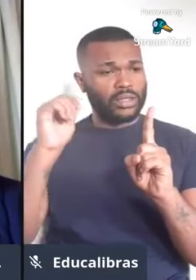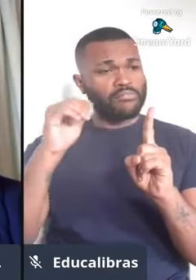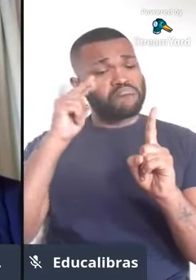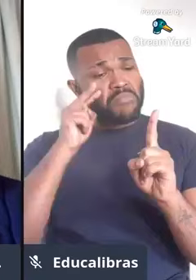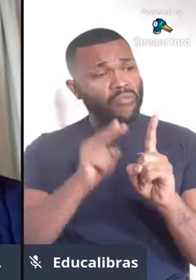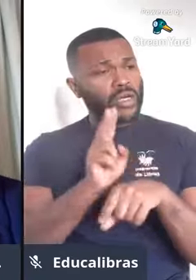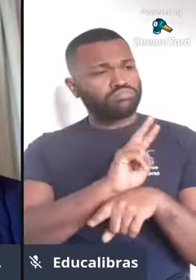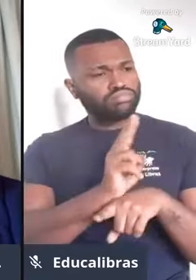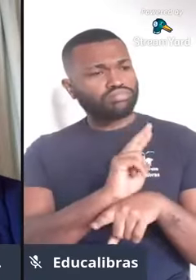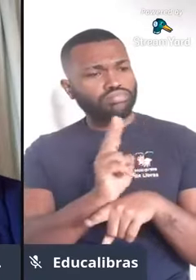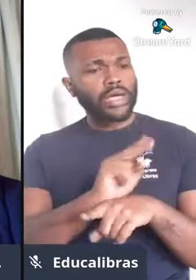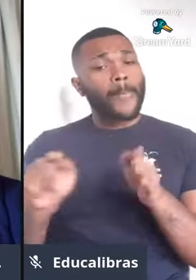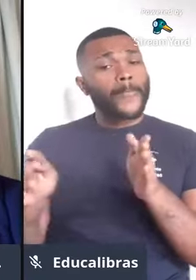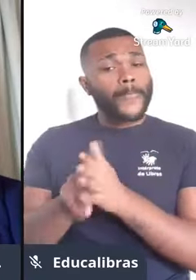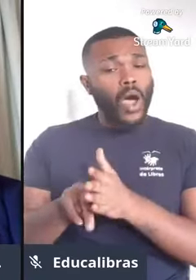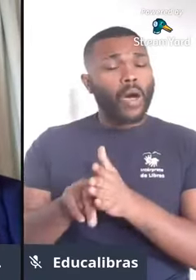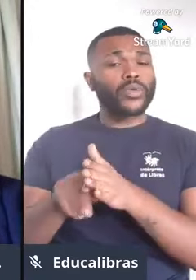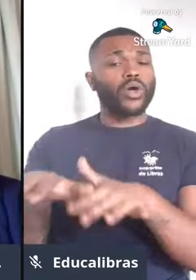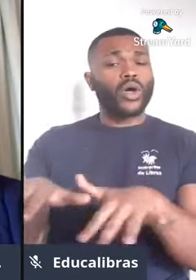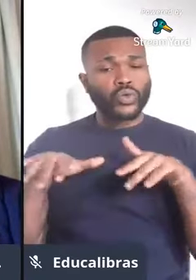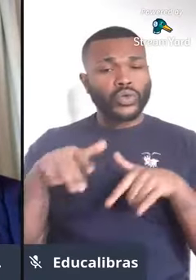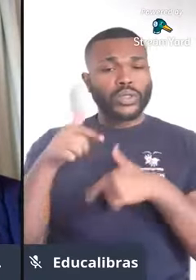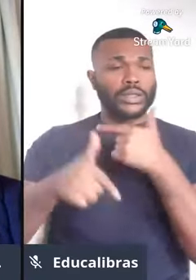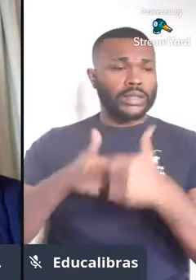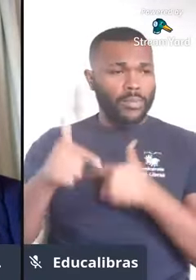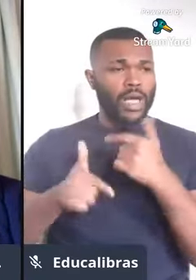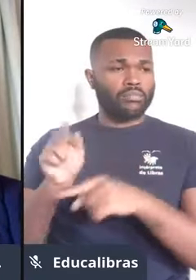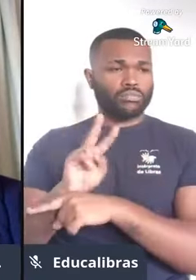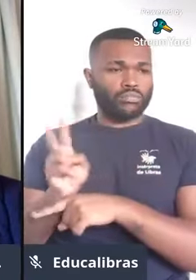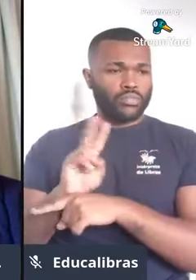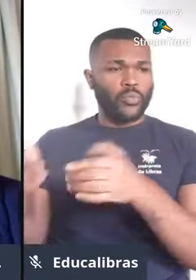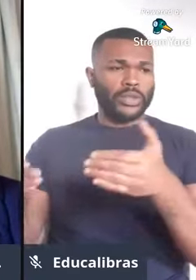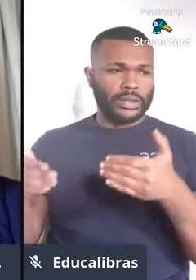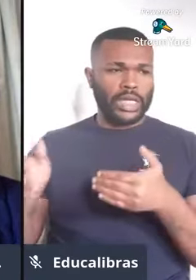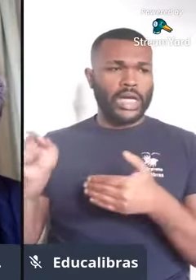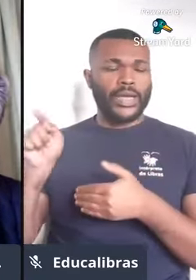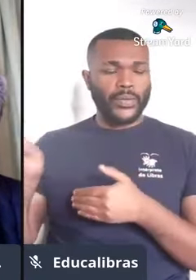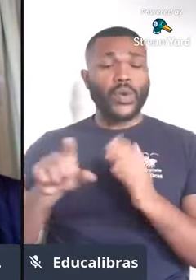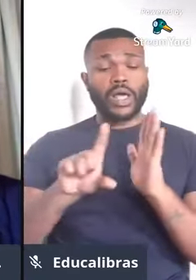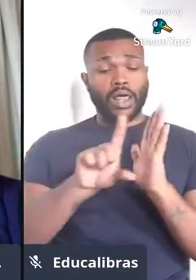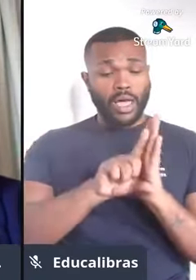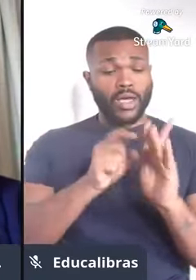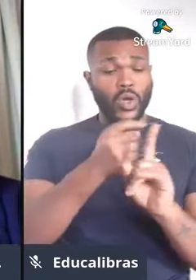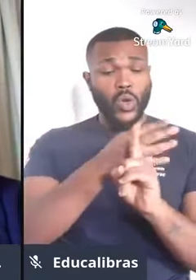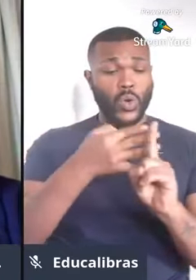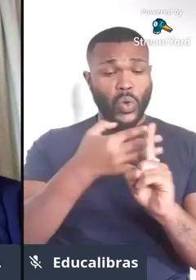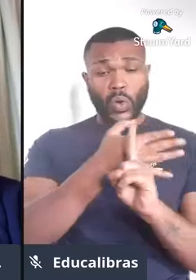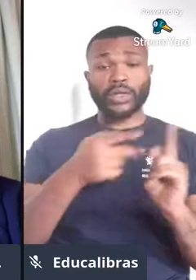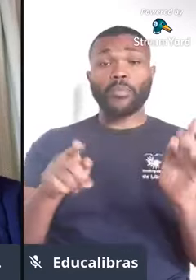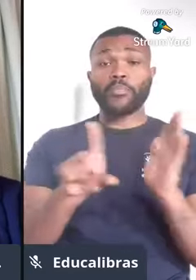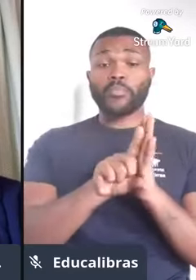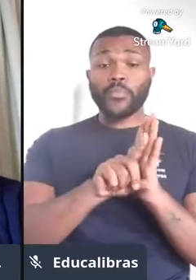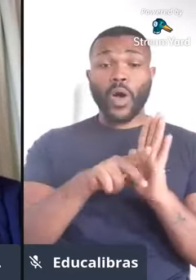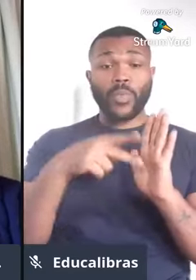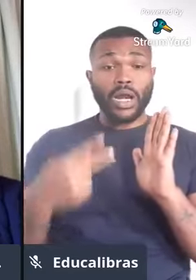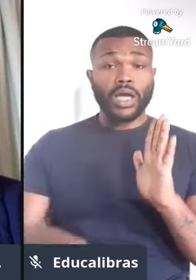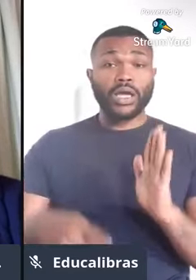Trabalho. Ainda que a lei de cotas, ela faz parte da legislação